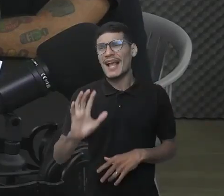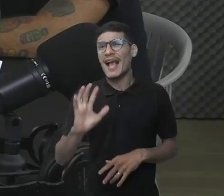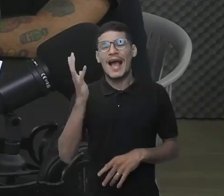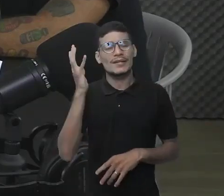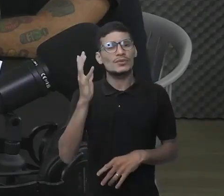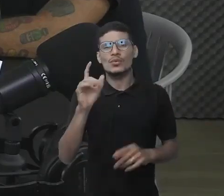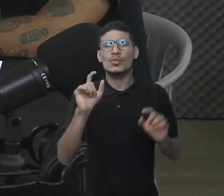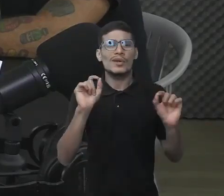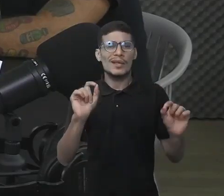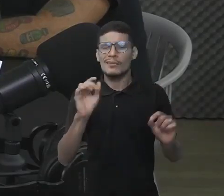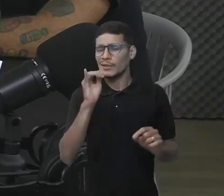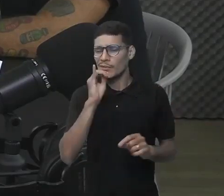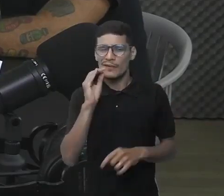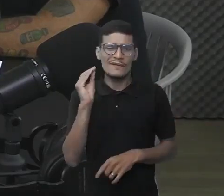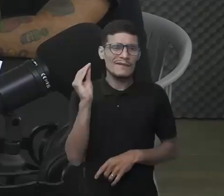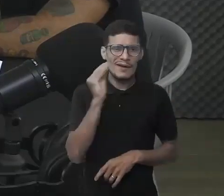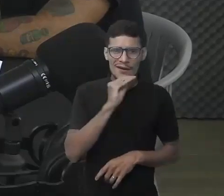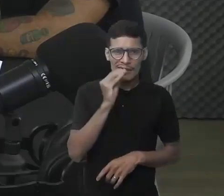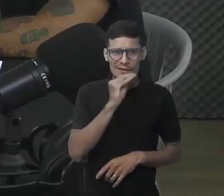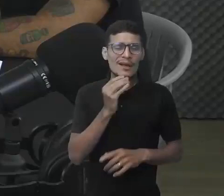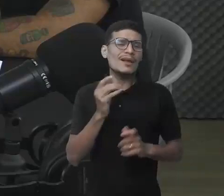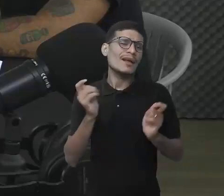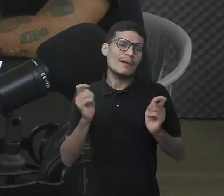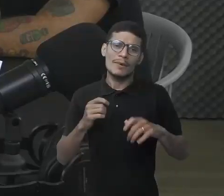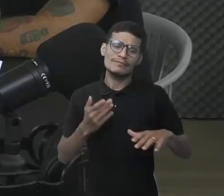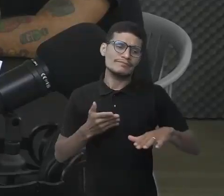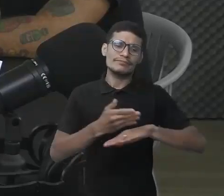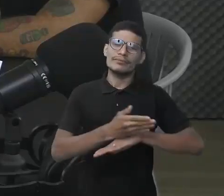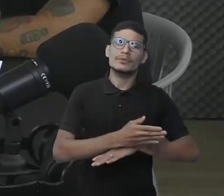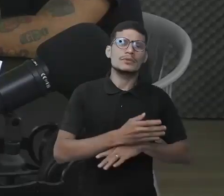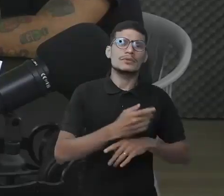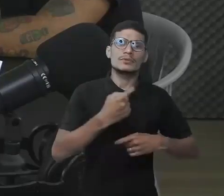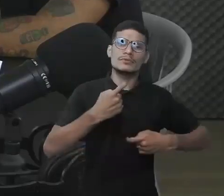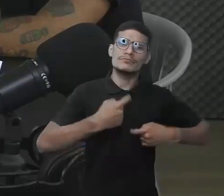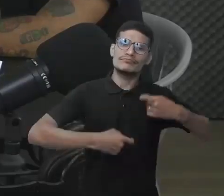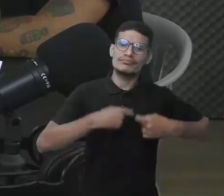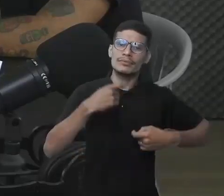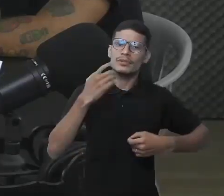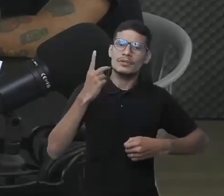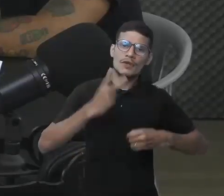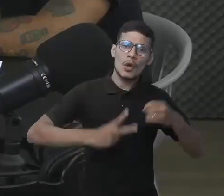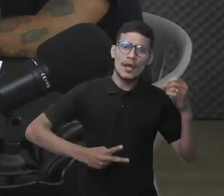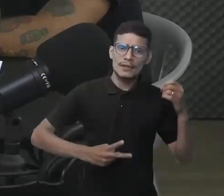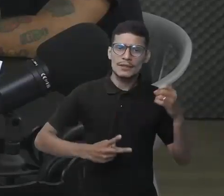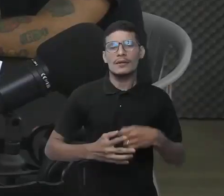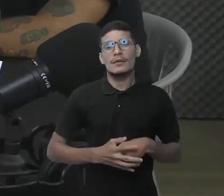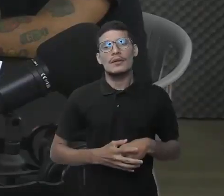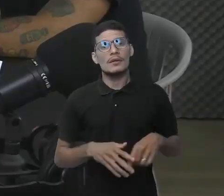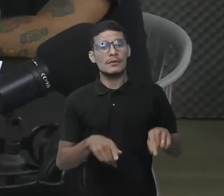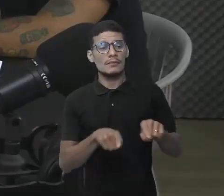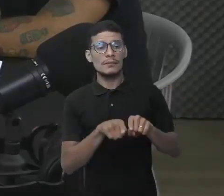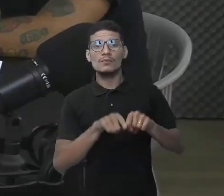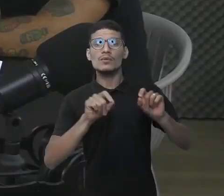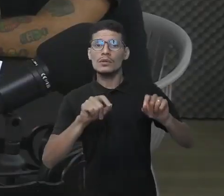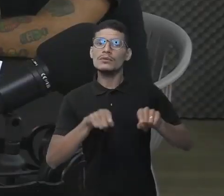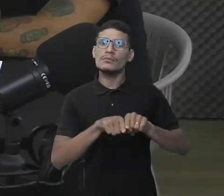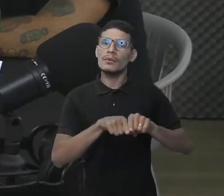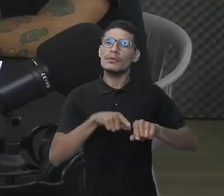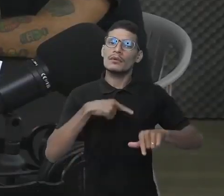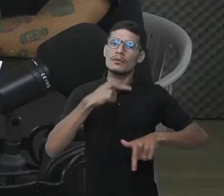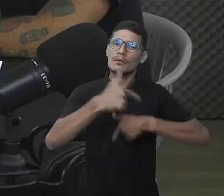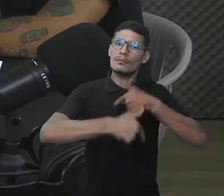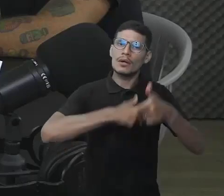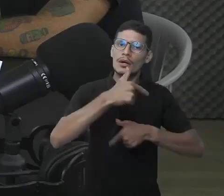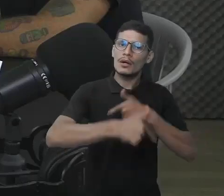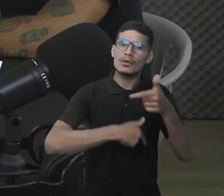casos que vulnerabilizam para a exploração. Um dos casos é a relação com o trabalho infantil. Então,